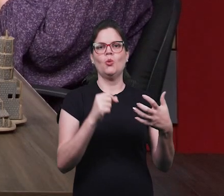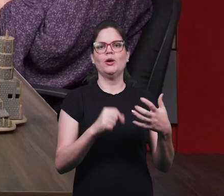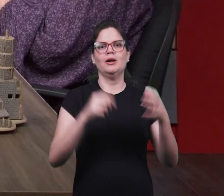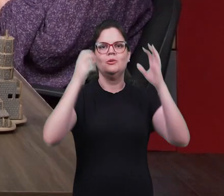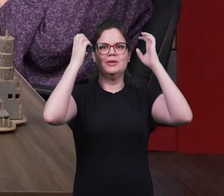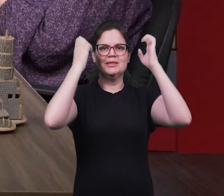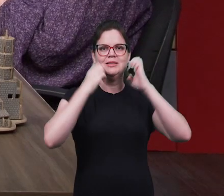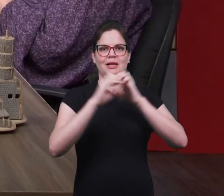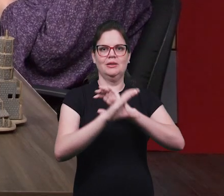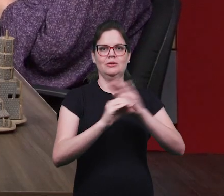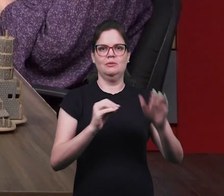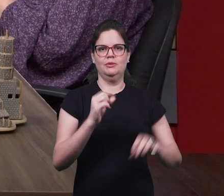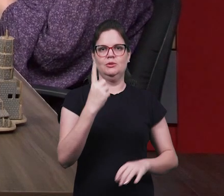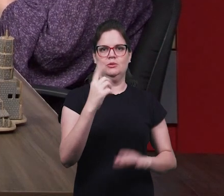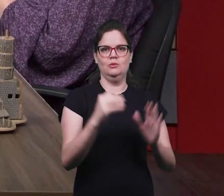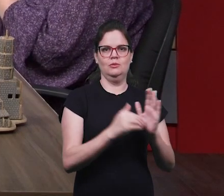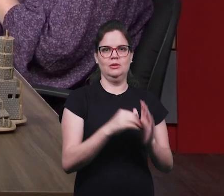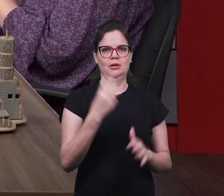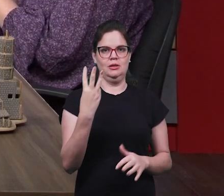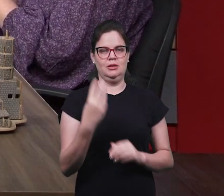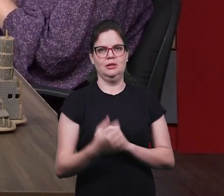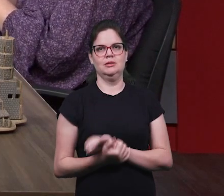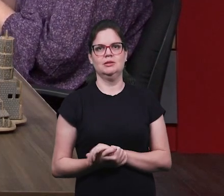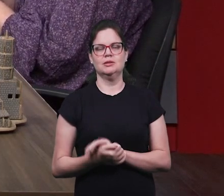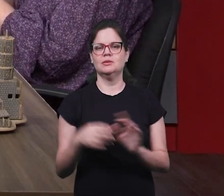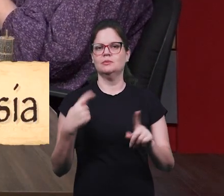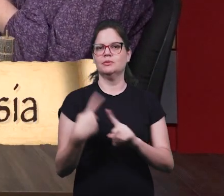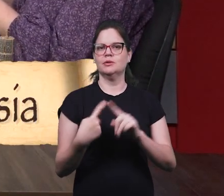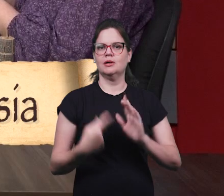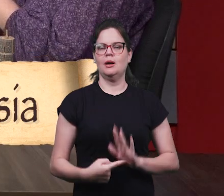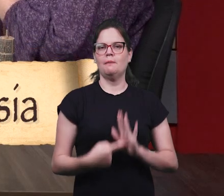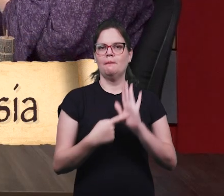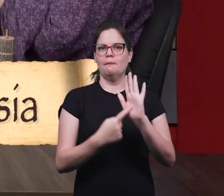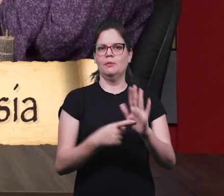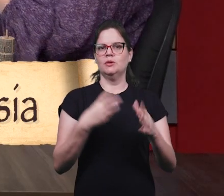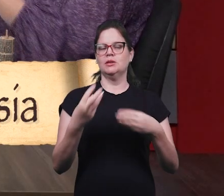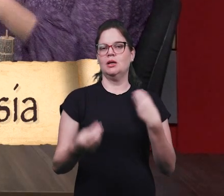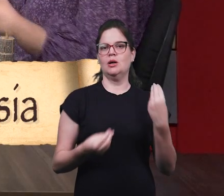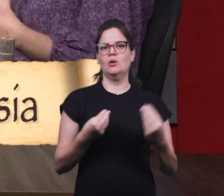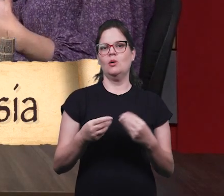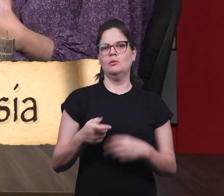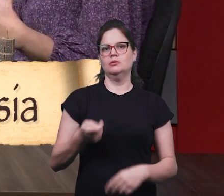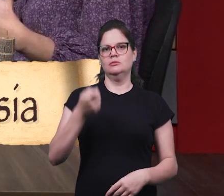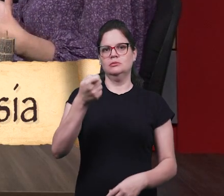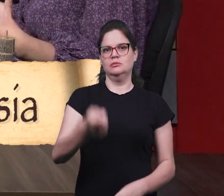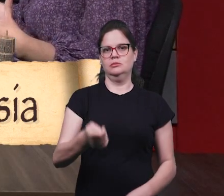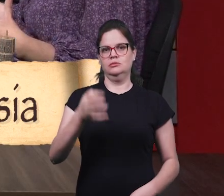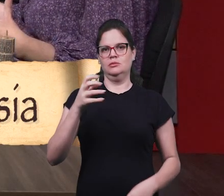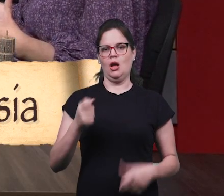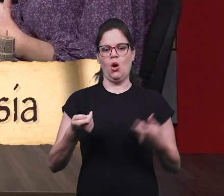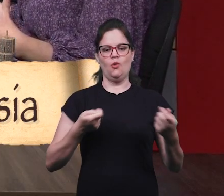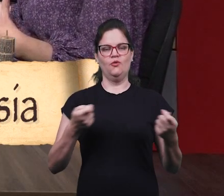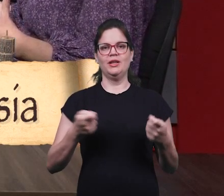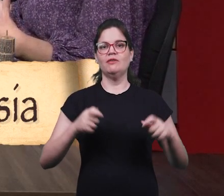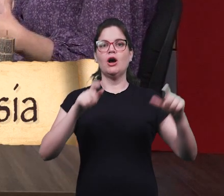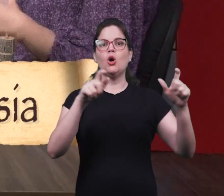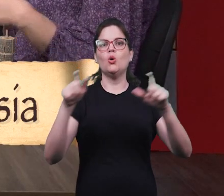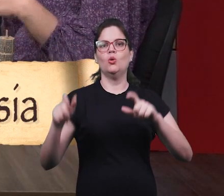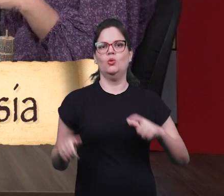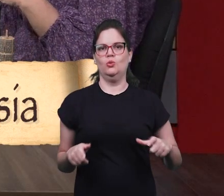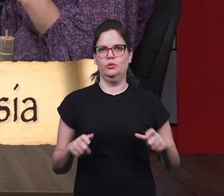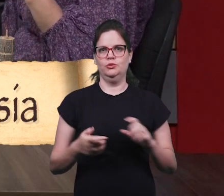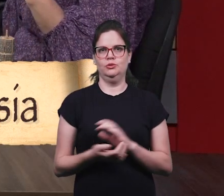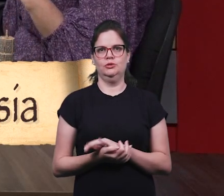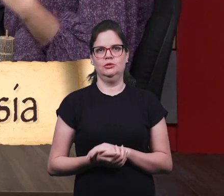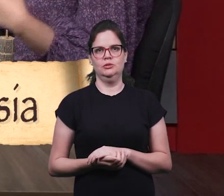capítulo 1, de 1 a 3, que o pastor Luiz Eugênio leu no começo, que fala da extensão do reino de Xerxes. Fala,